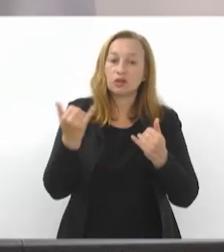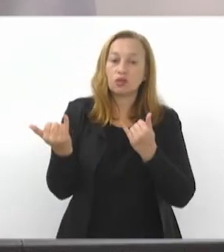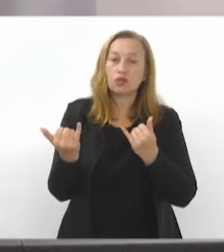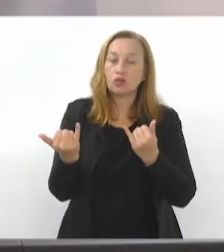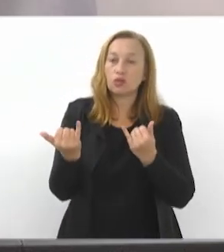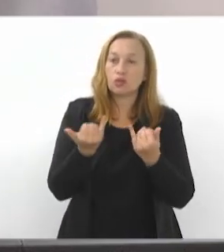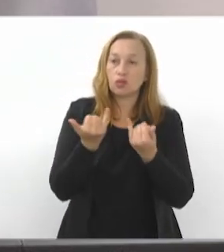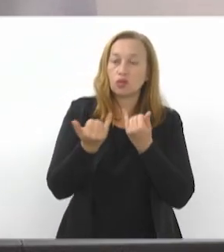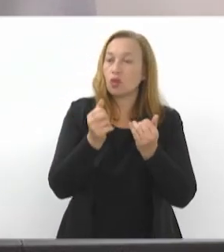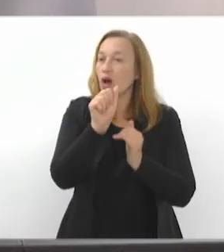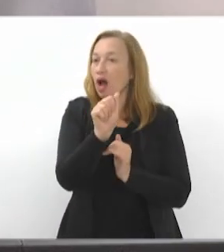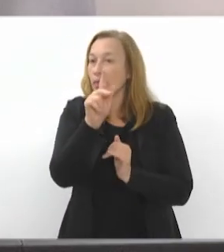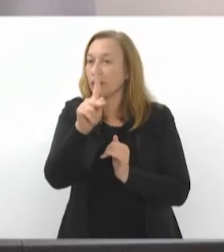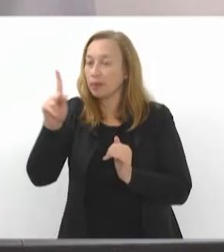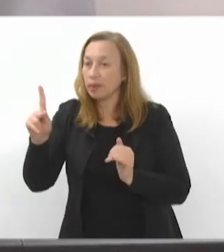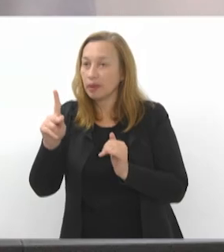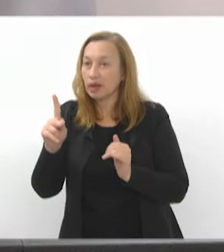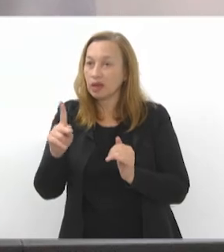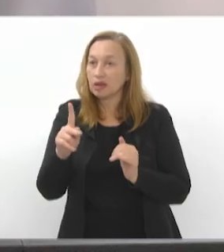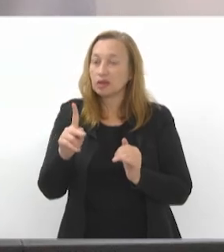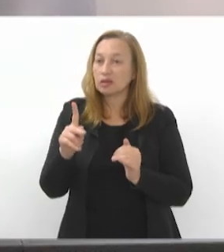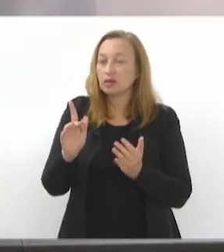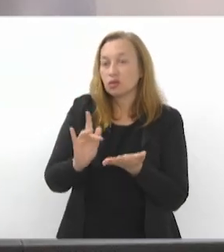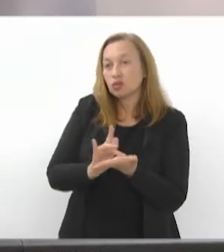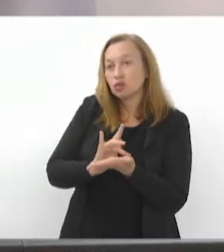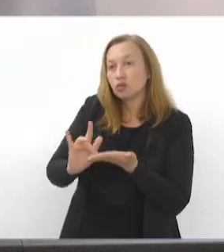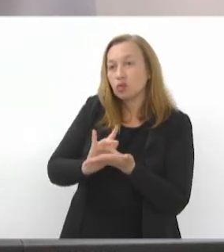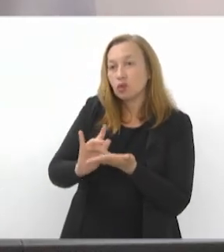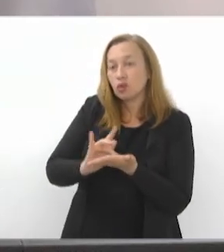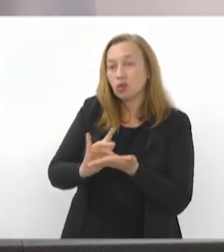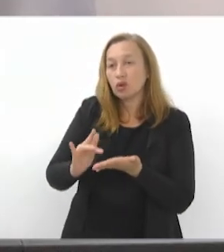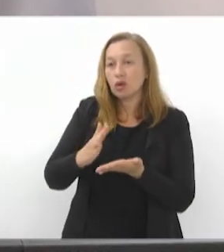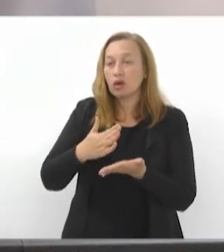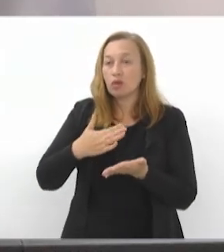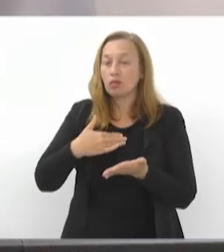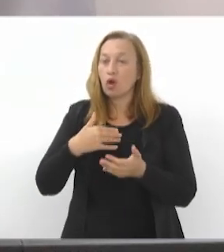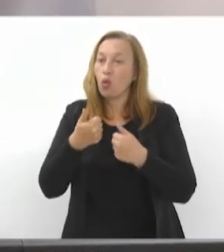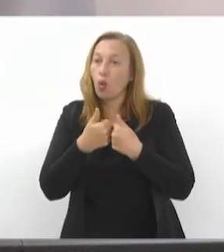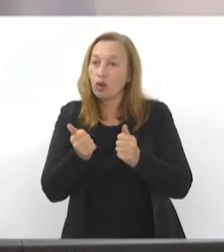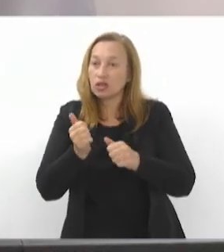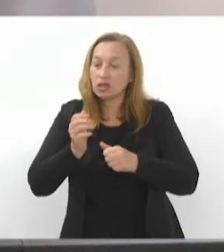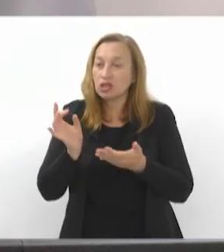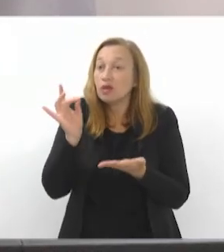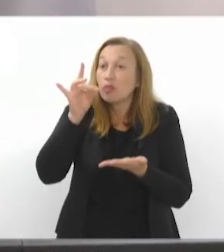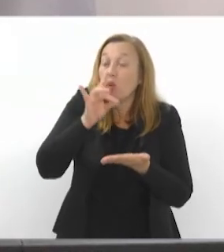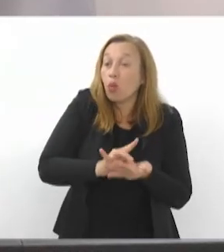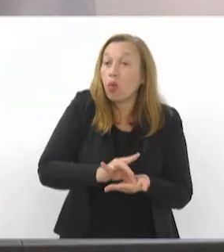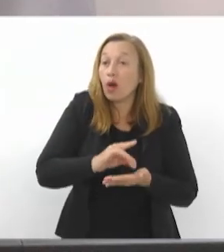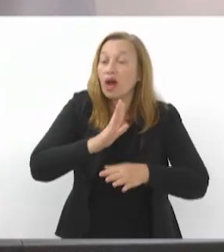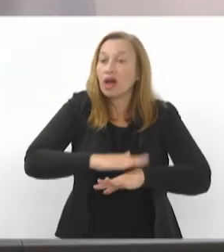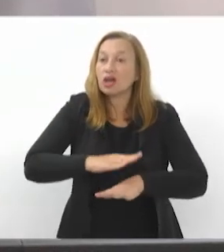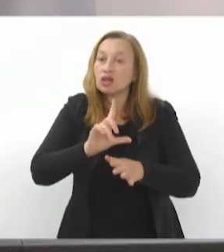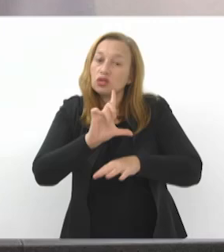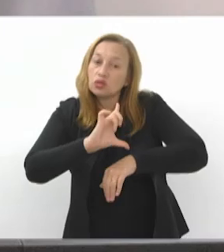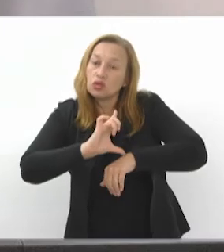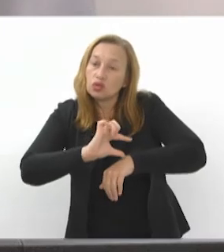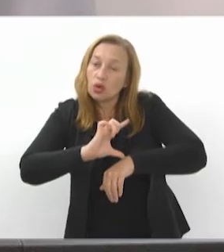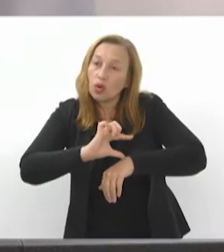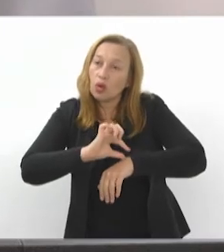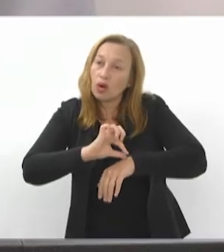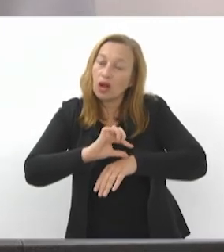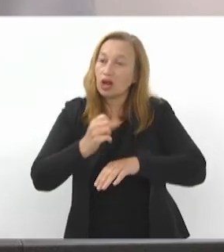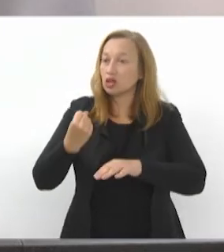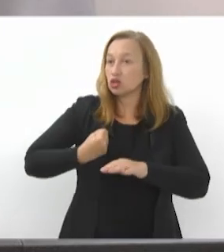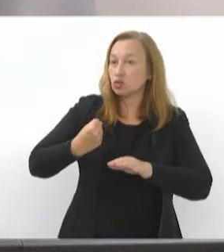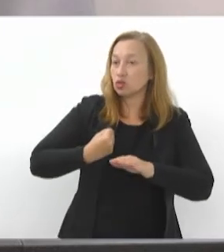através de aplicativo para dispositivos móveis, Meu Ônibus, em tempo real, da localização, dos horários, das linhas de ônibus e do número